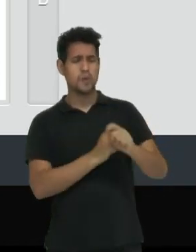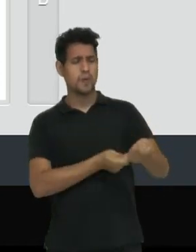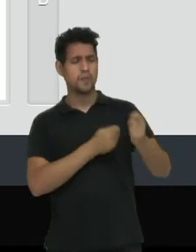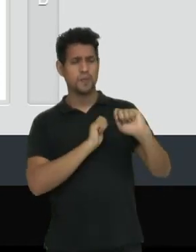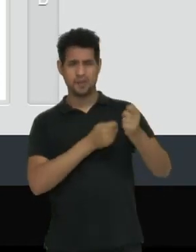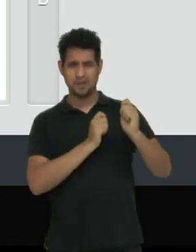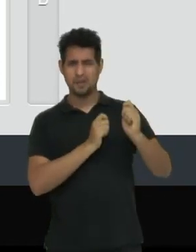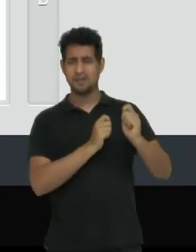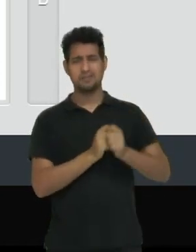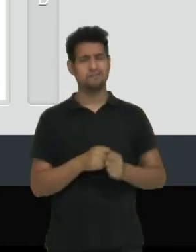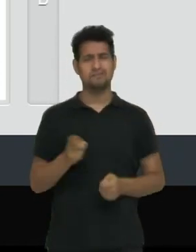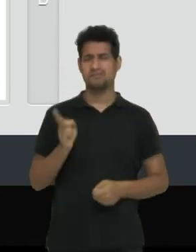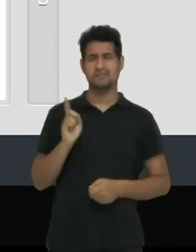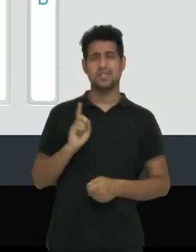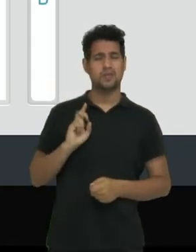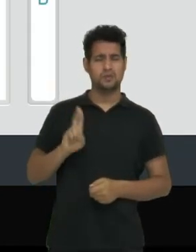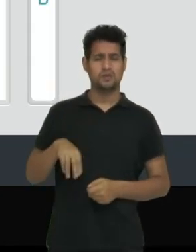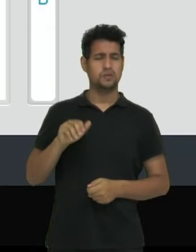Não, de forma alguma.